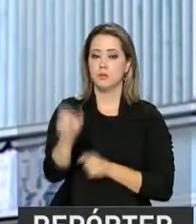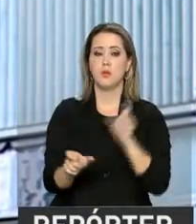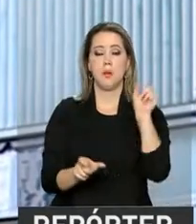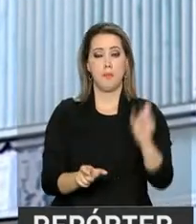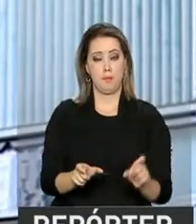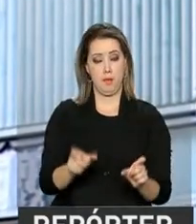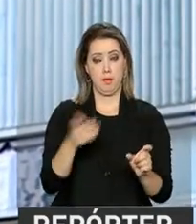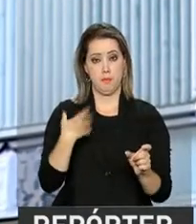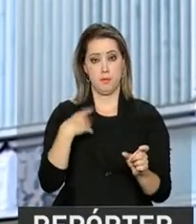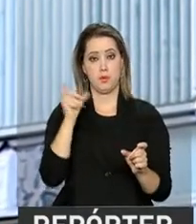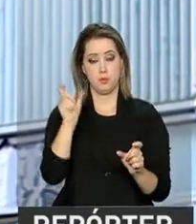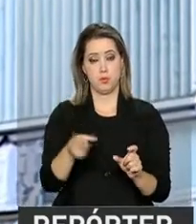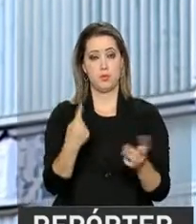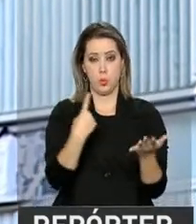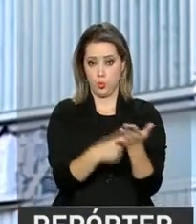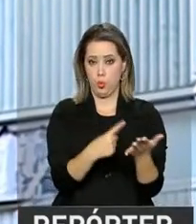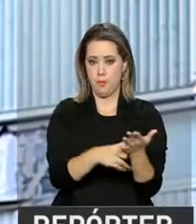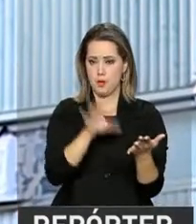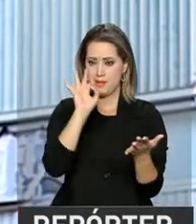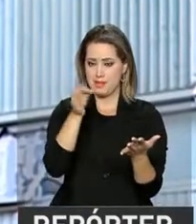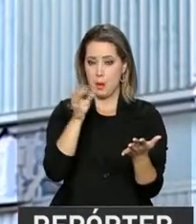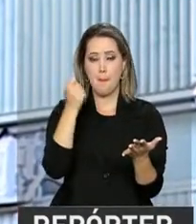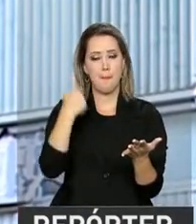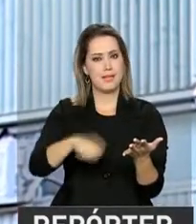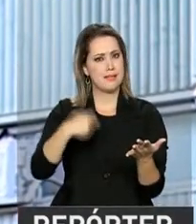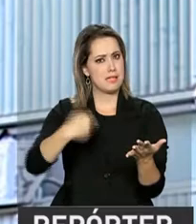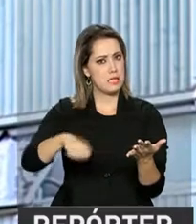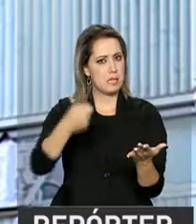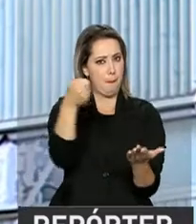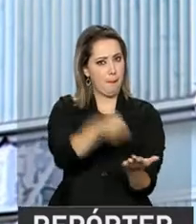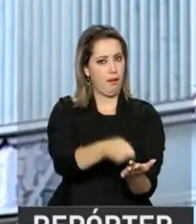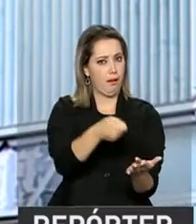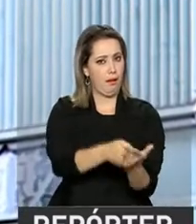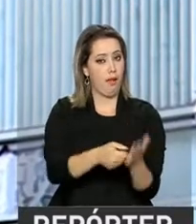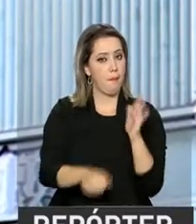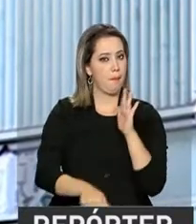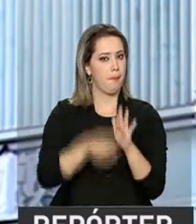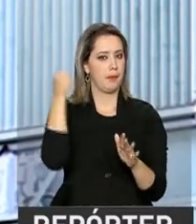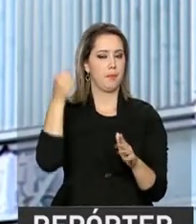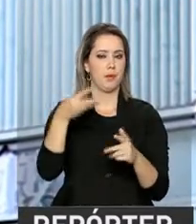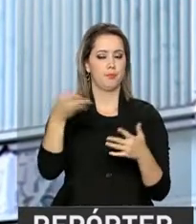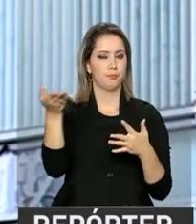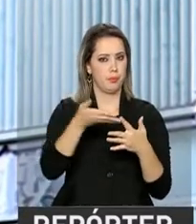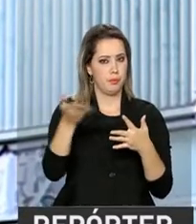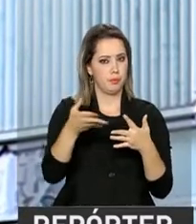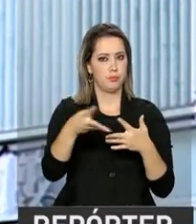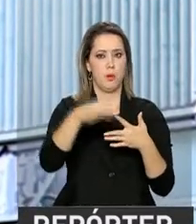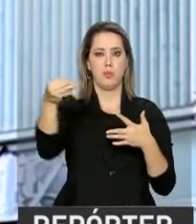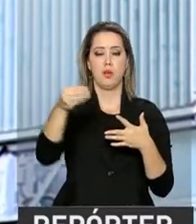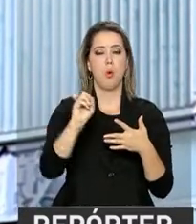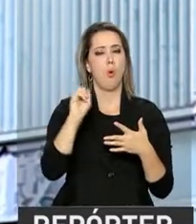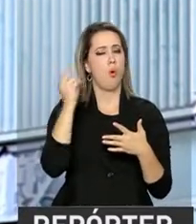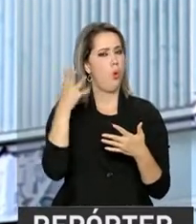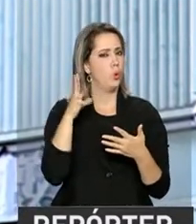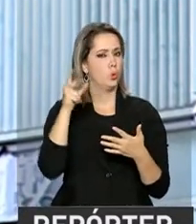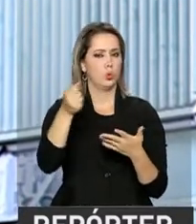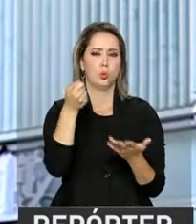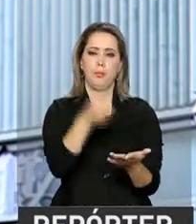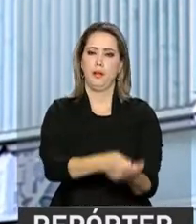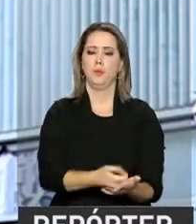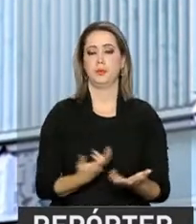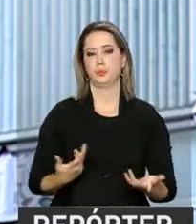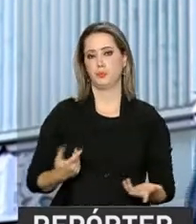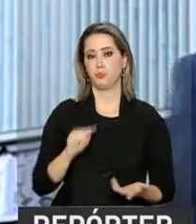a adesão ao programa seja confirmada, é preciso fazer o pagamento da primeira parcela ou do valor à vista.